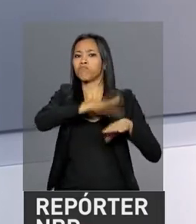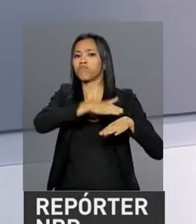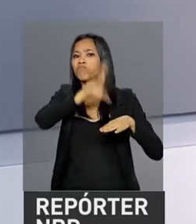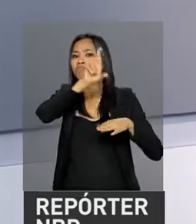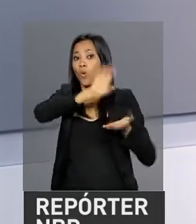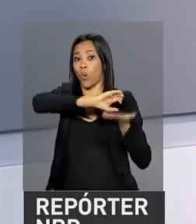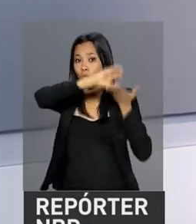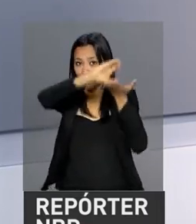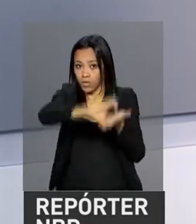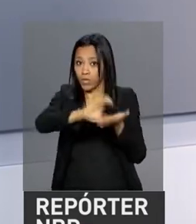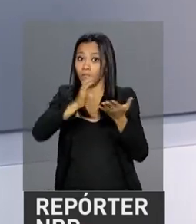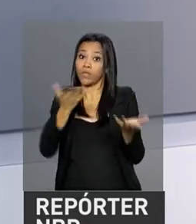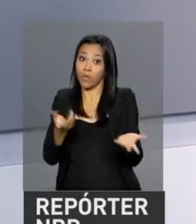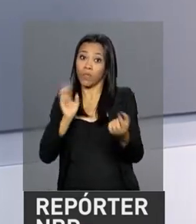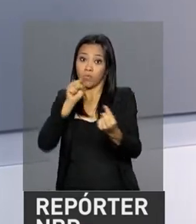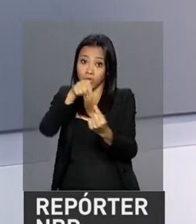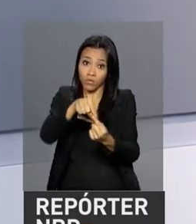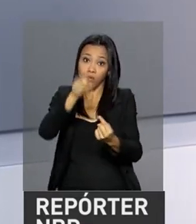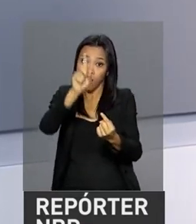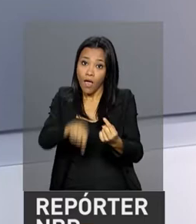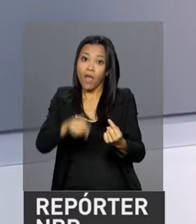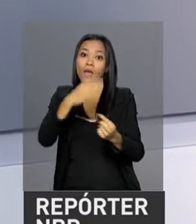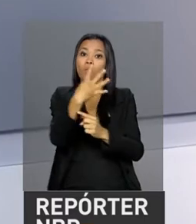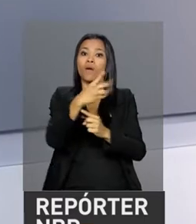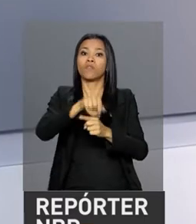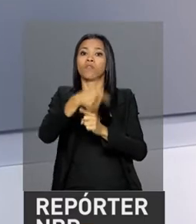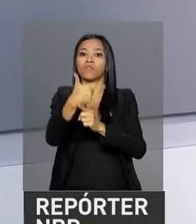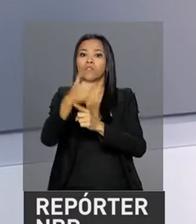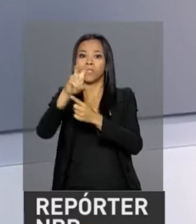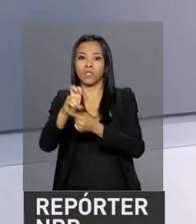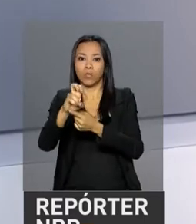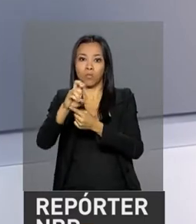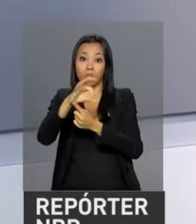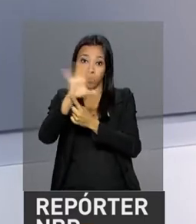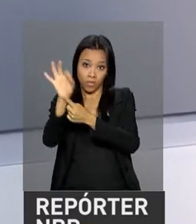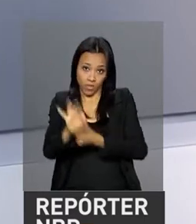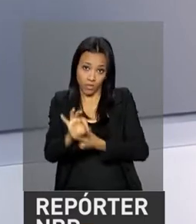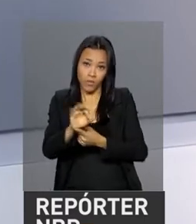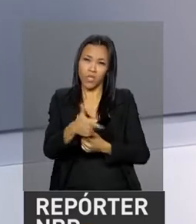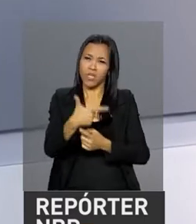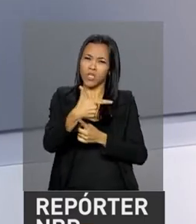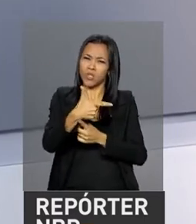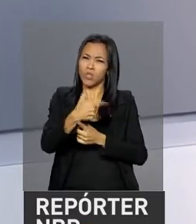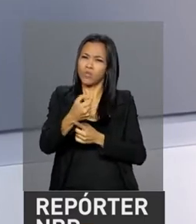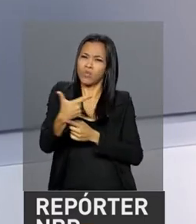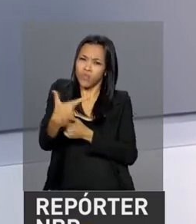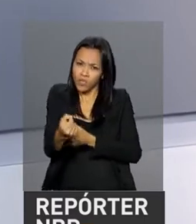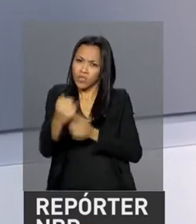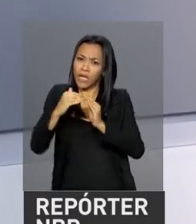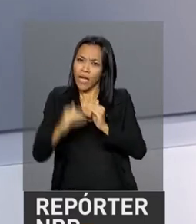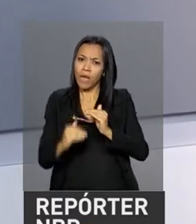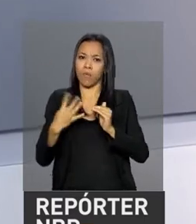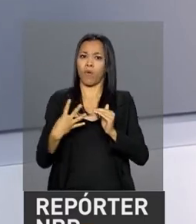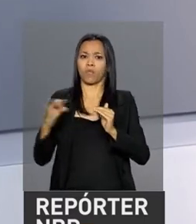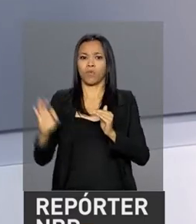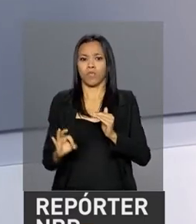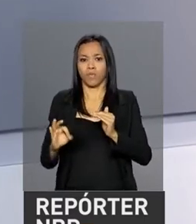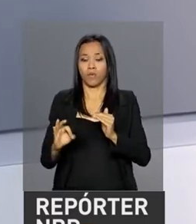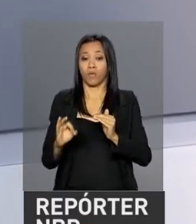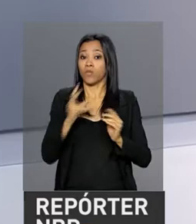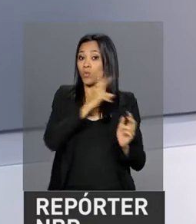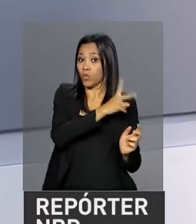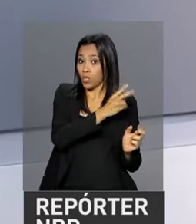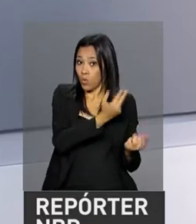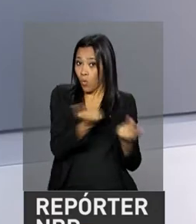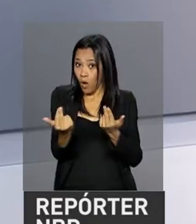2019, o centro da meta será de 4,25%. Em 2020, ele cai para 4%. Nos dois casos, haverá